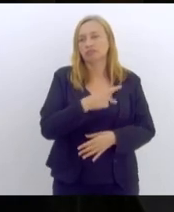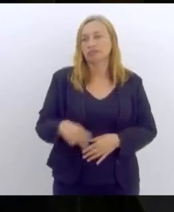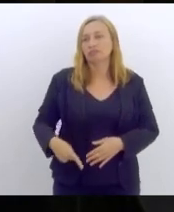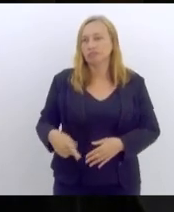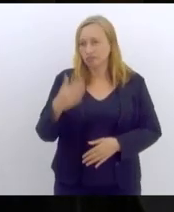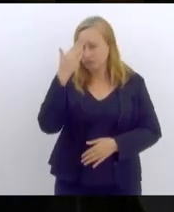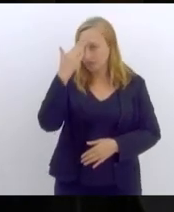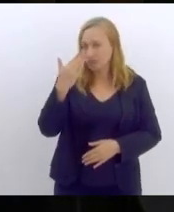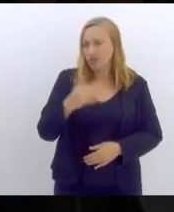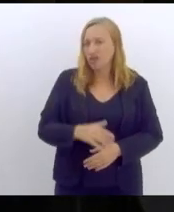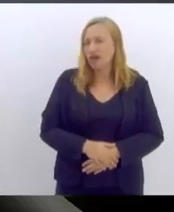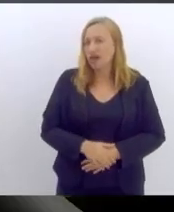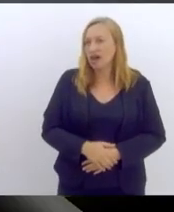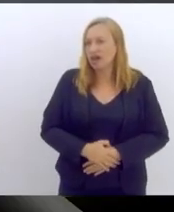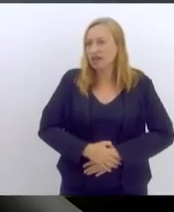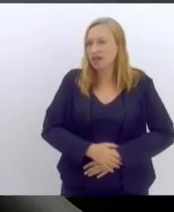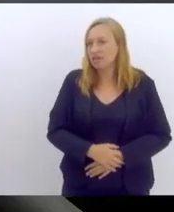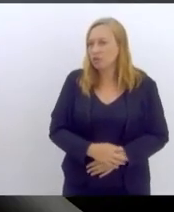galera, muito obrigado.